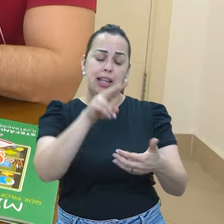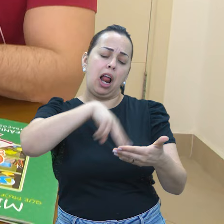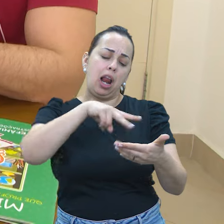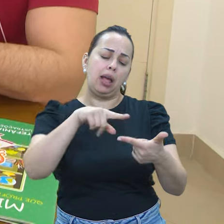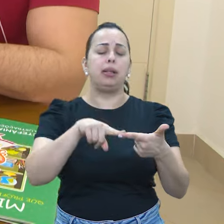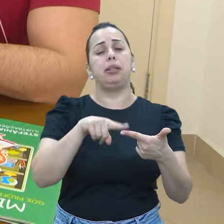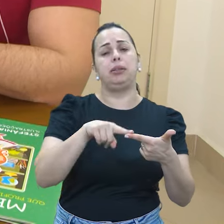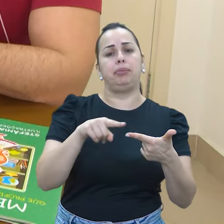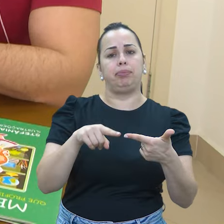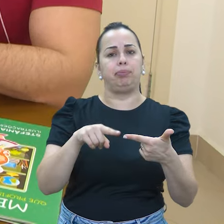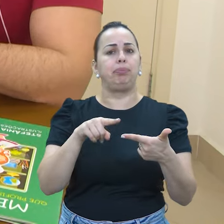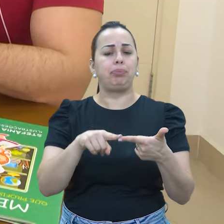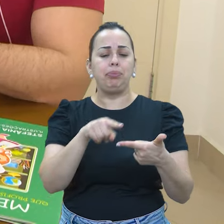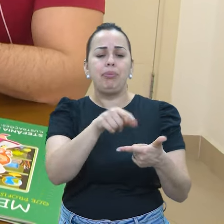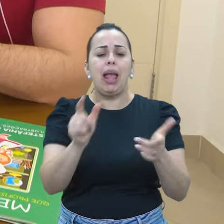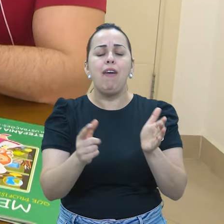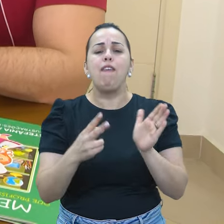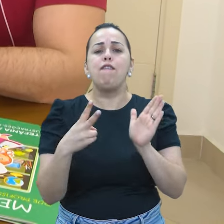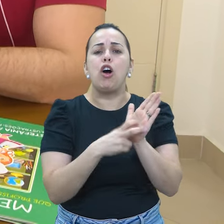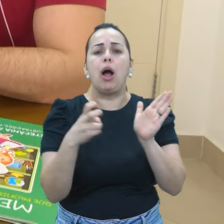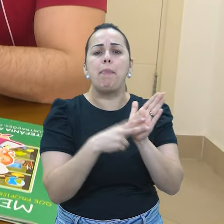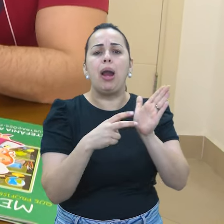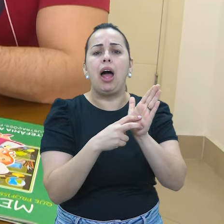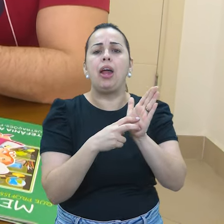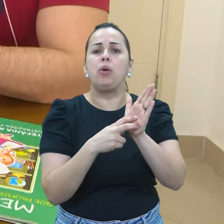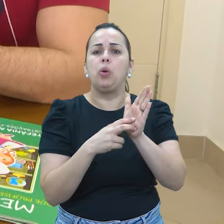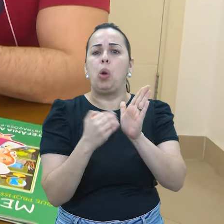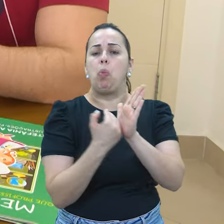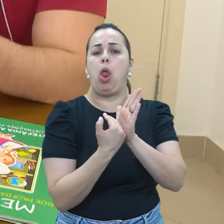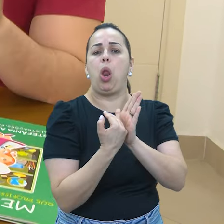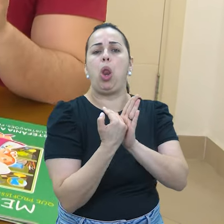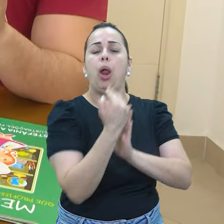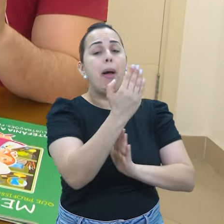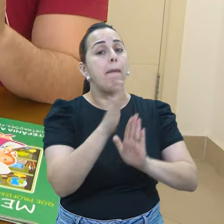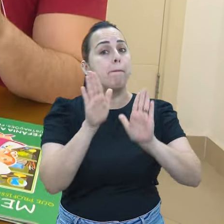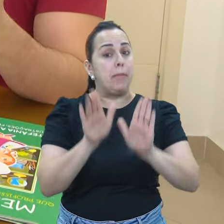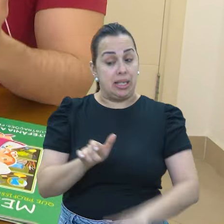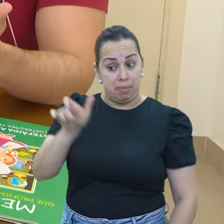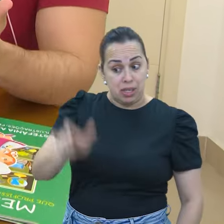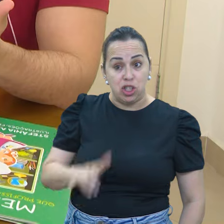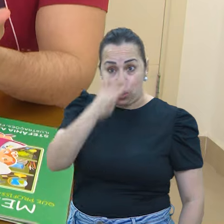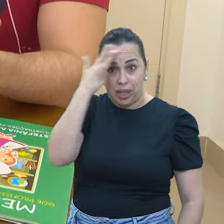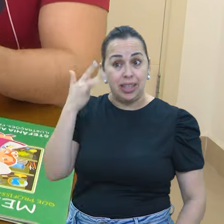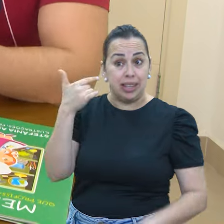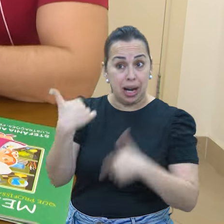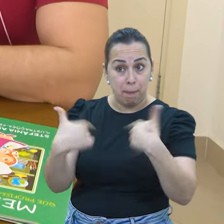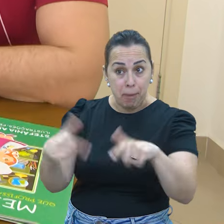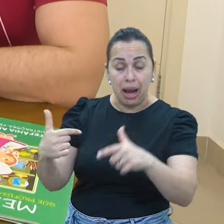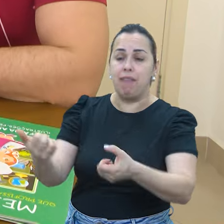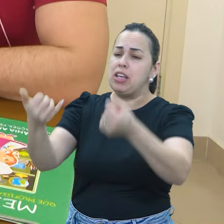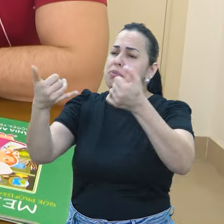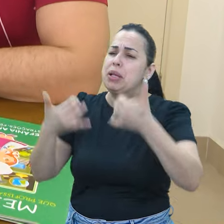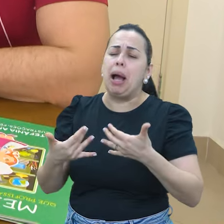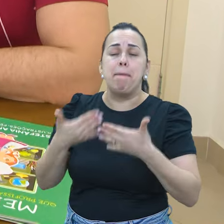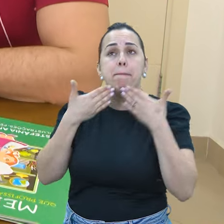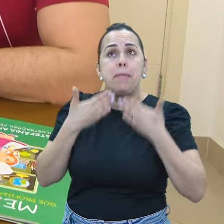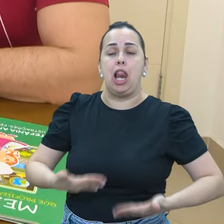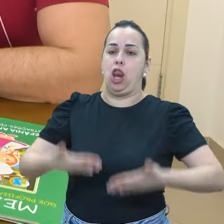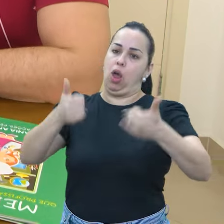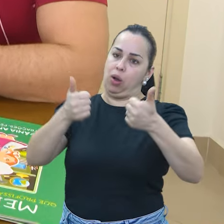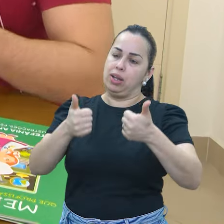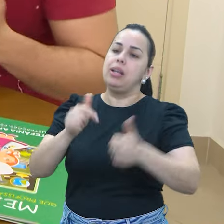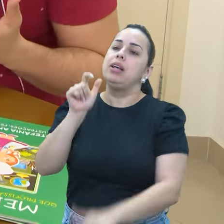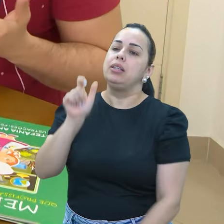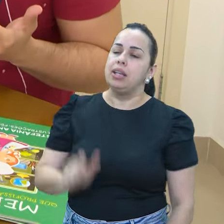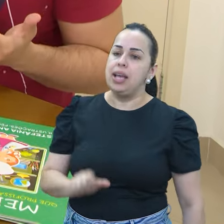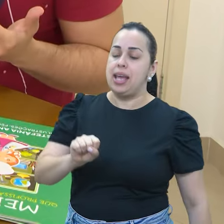trazer ensinamentos importantes, vai ampliar vocabulário, enfim. Só que, ó, quem trabalha com isso sabe explicar